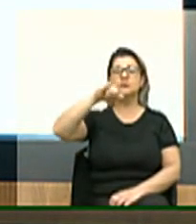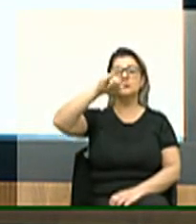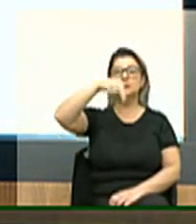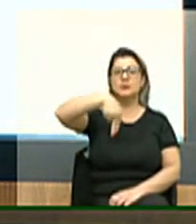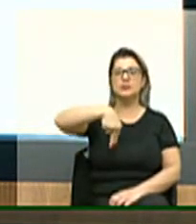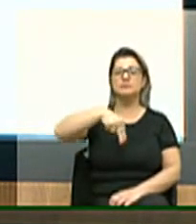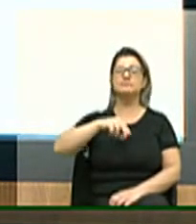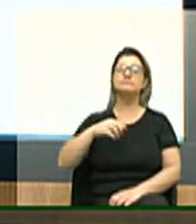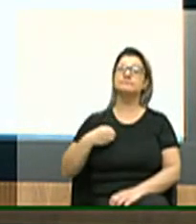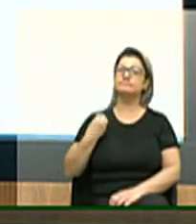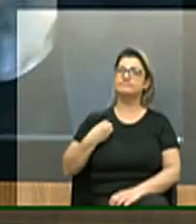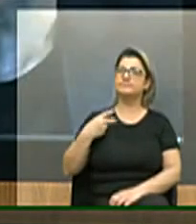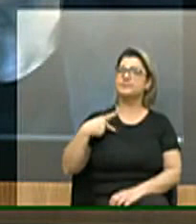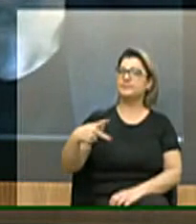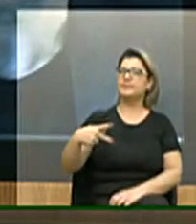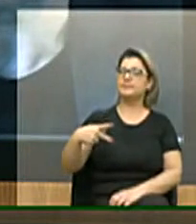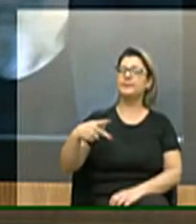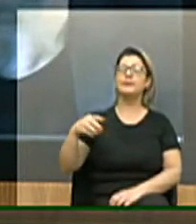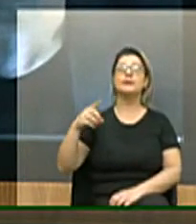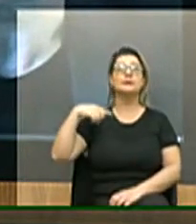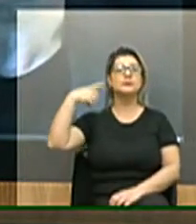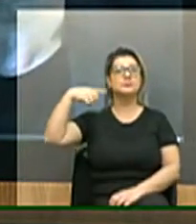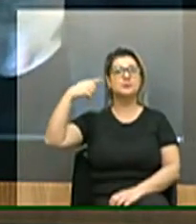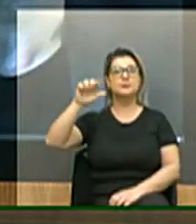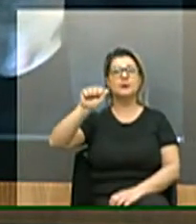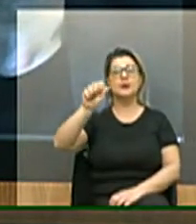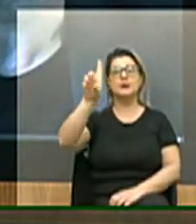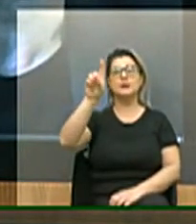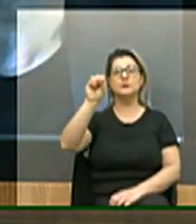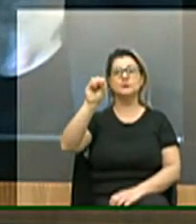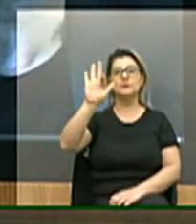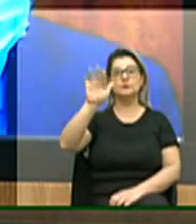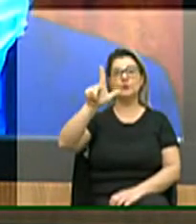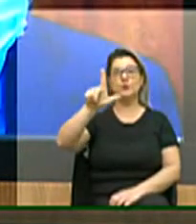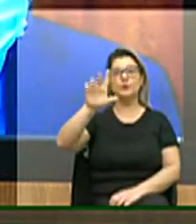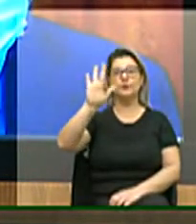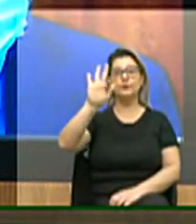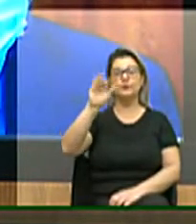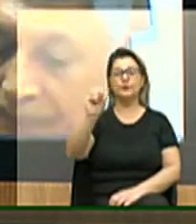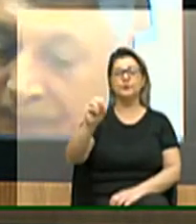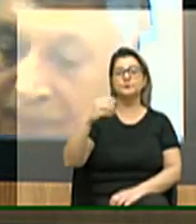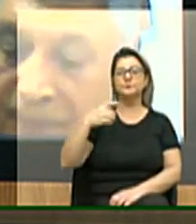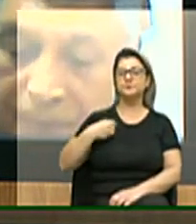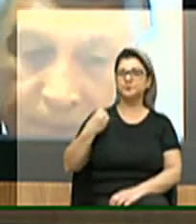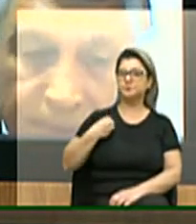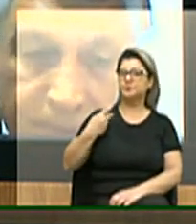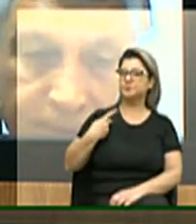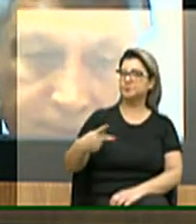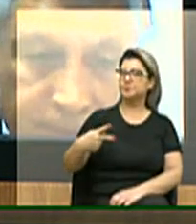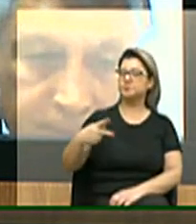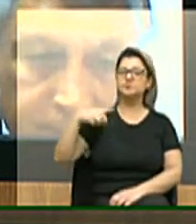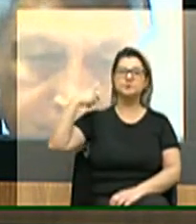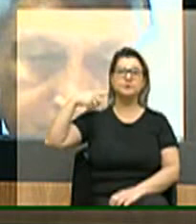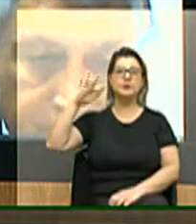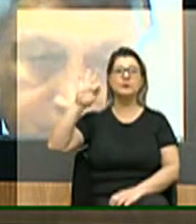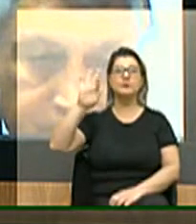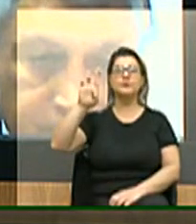Presente, presidente. Deputado Adolfo Brito. Presente, presidente. Deputado Frederico